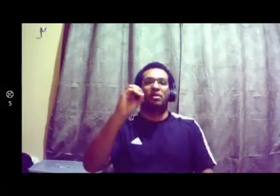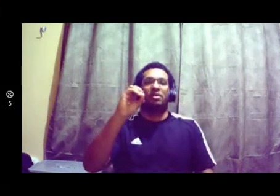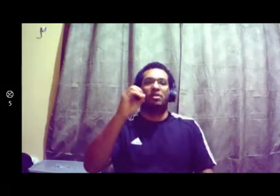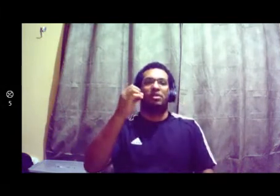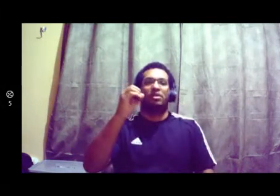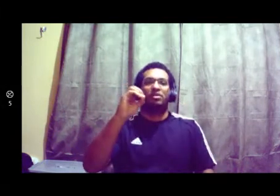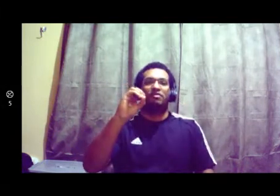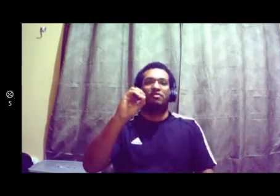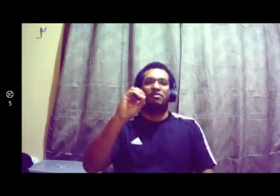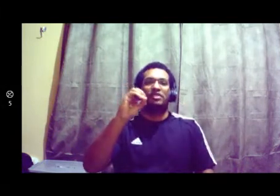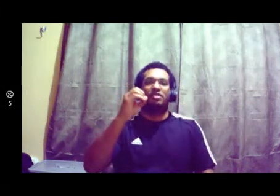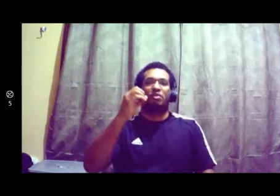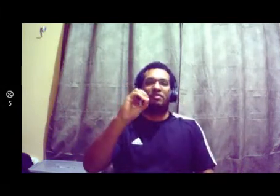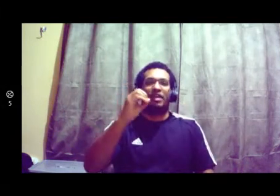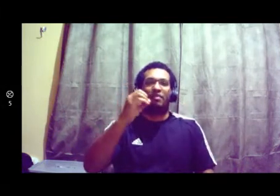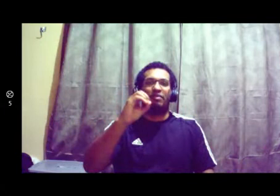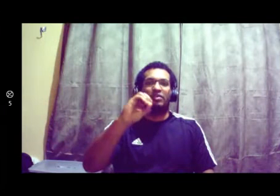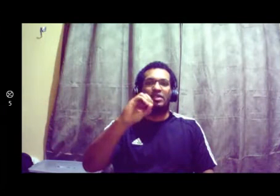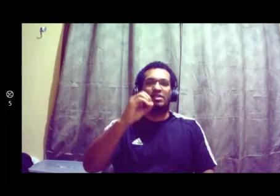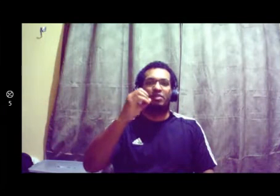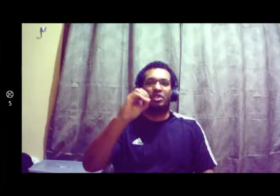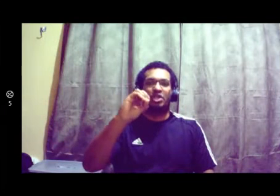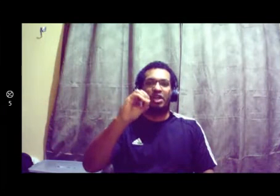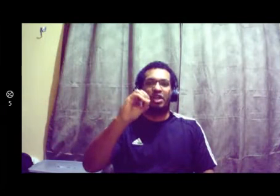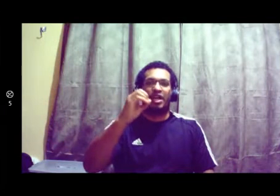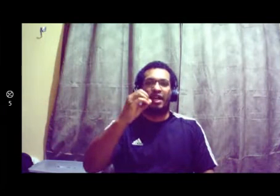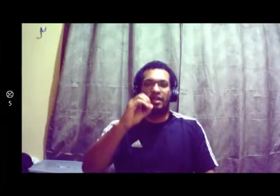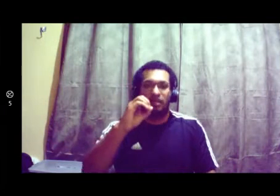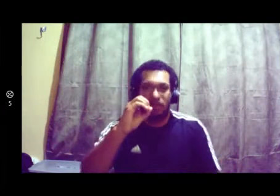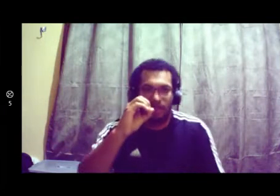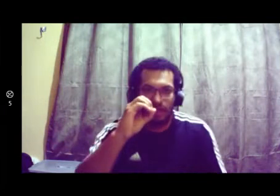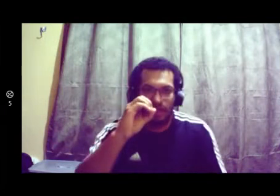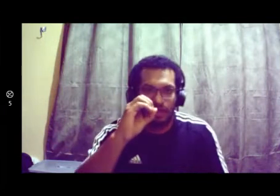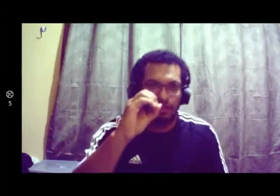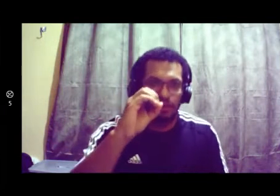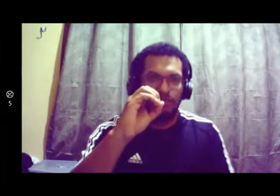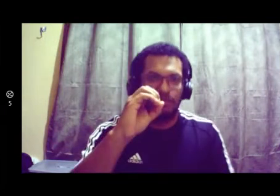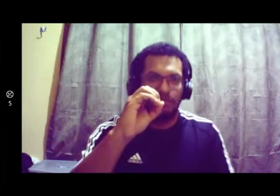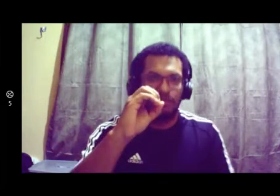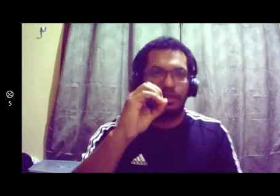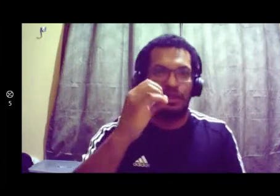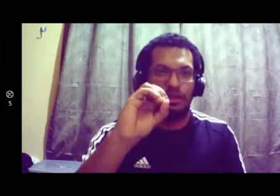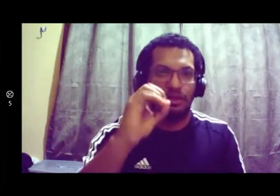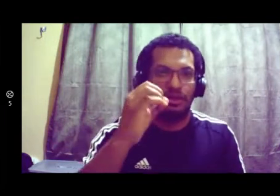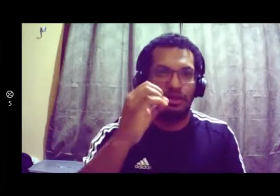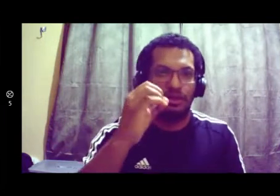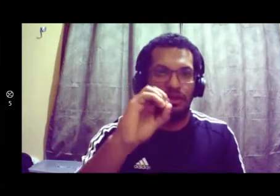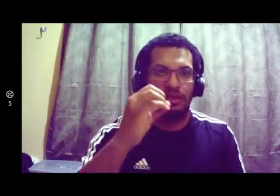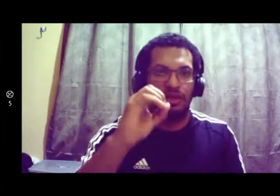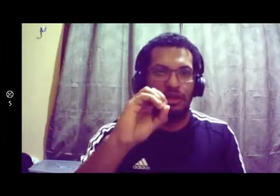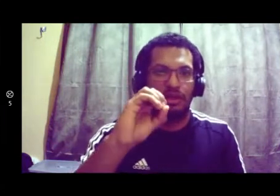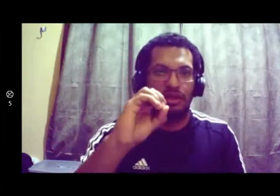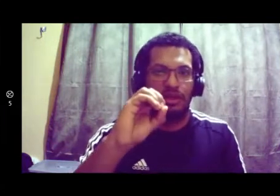com a mão. Vou fazer um pouco mais devagar para vocês enxergarem. Tá bom? Faz assim.